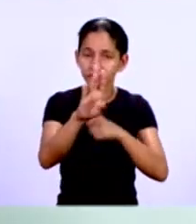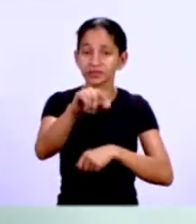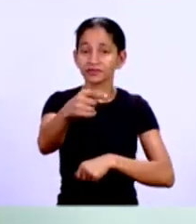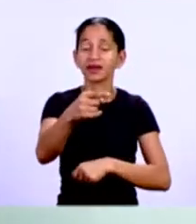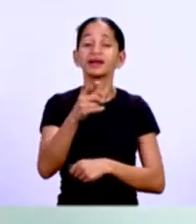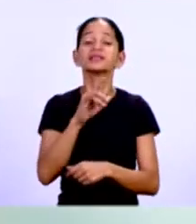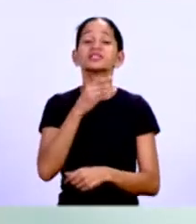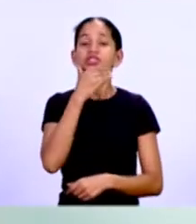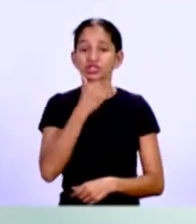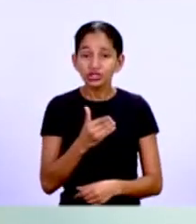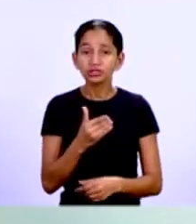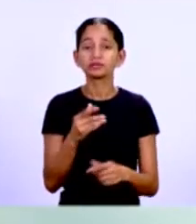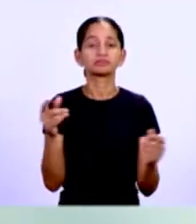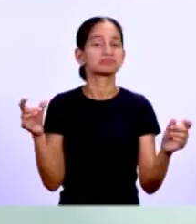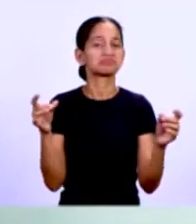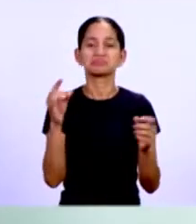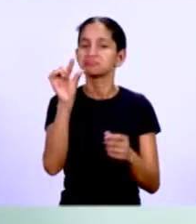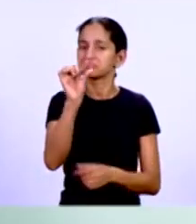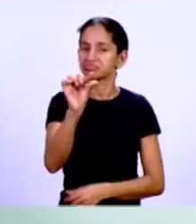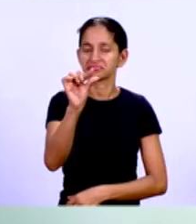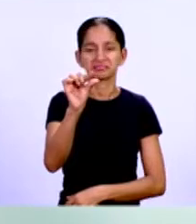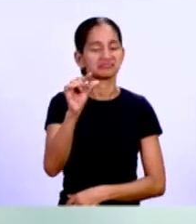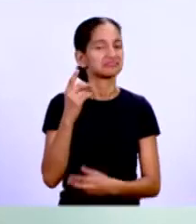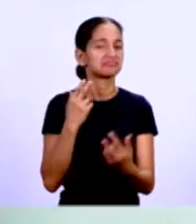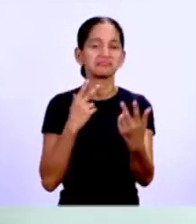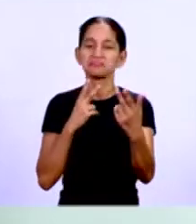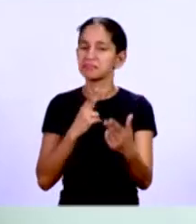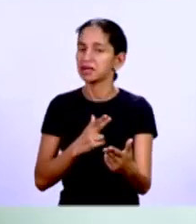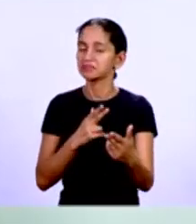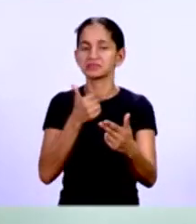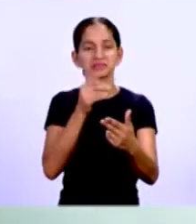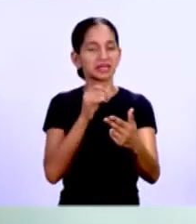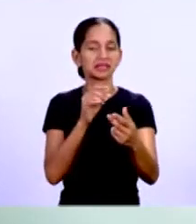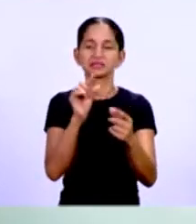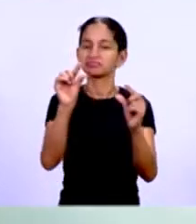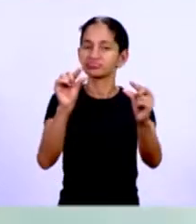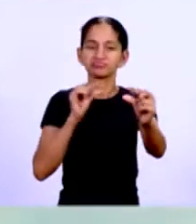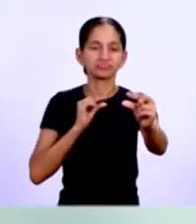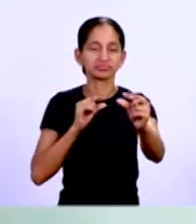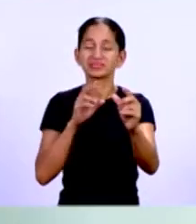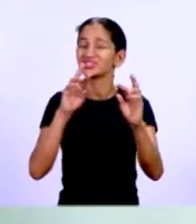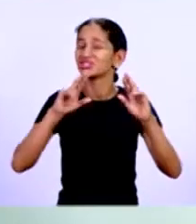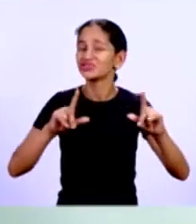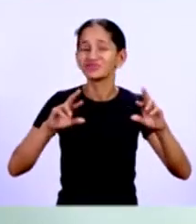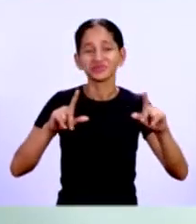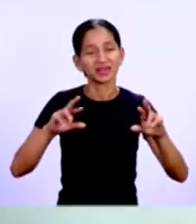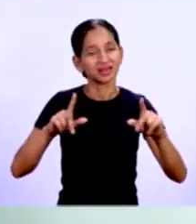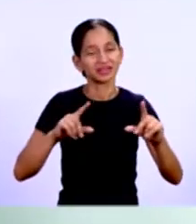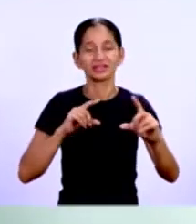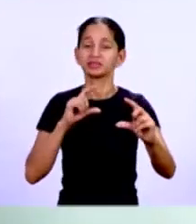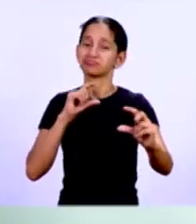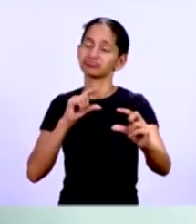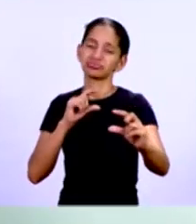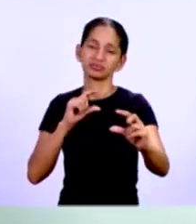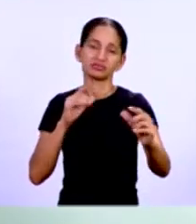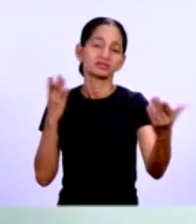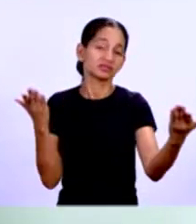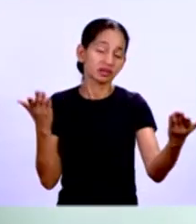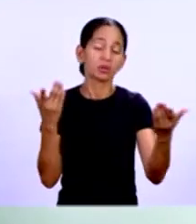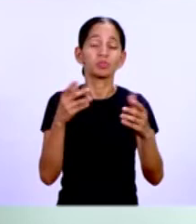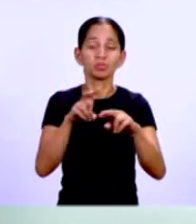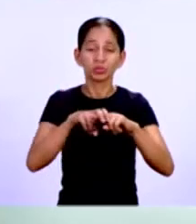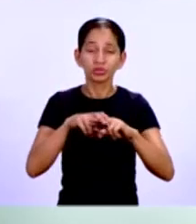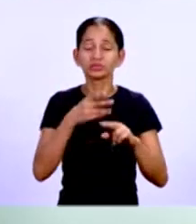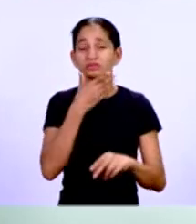final do ano. Aqueles mesmos R$10, aquela mesma nota, só vai conseguir comprar no mercado o que no começo do ano você comprava com 8. É